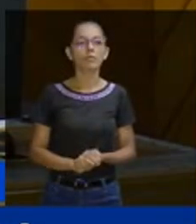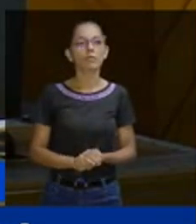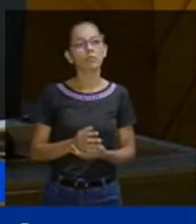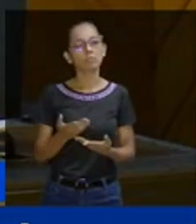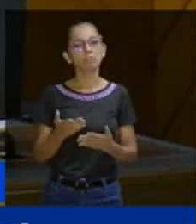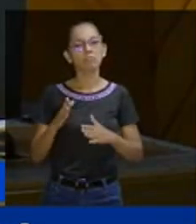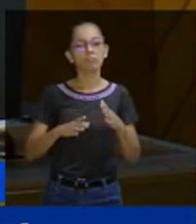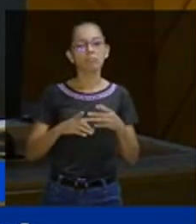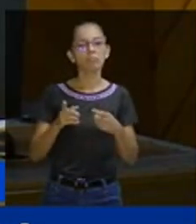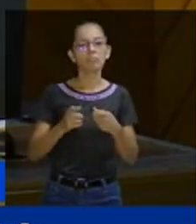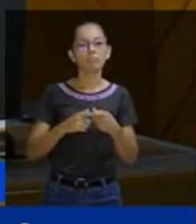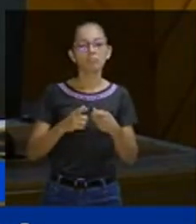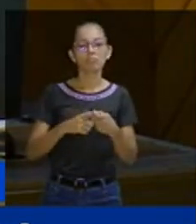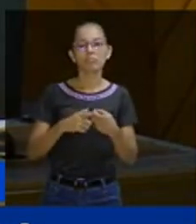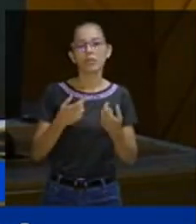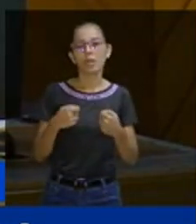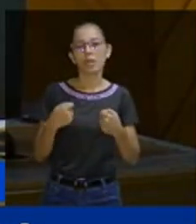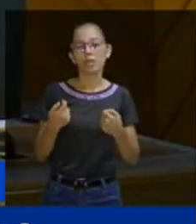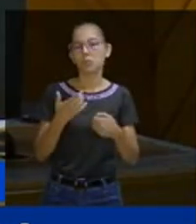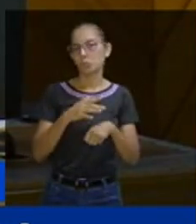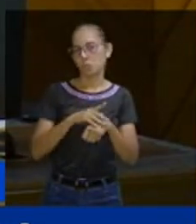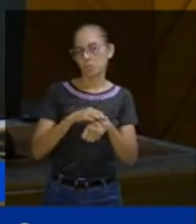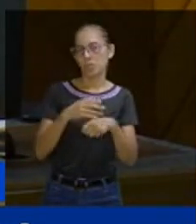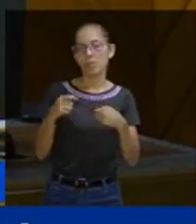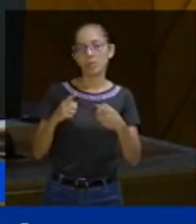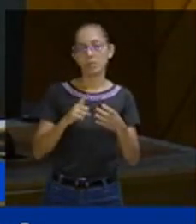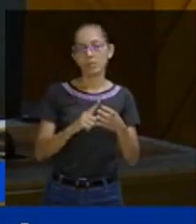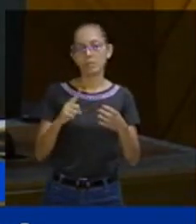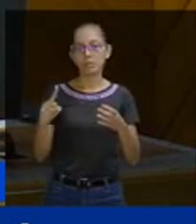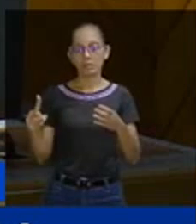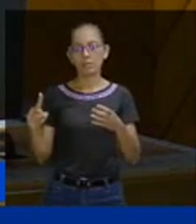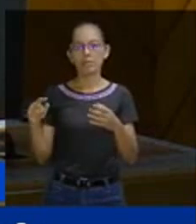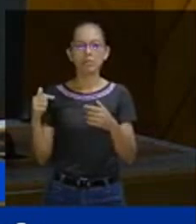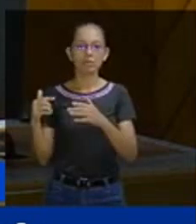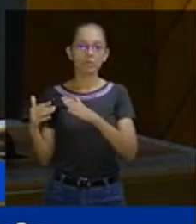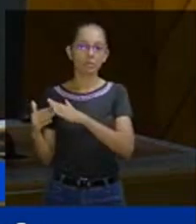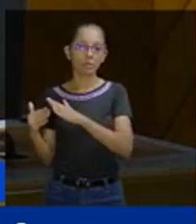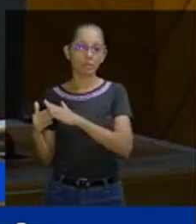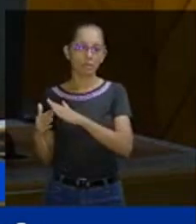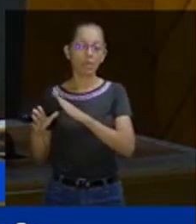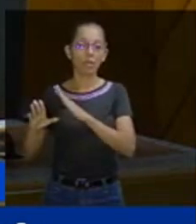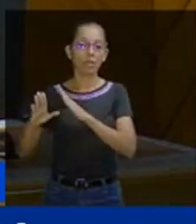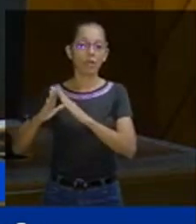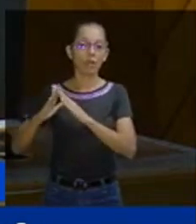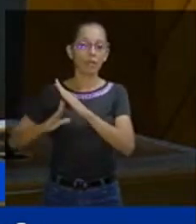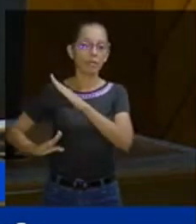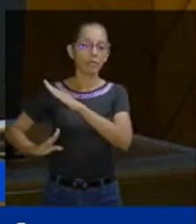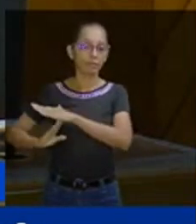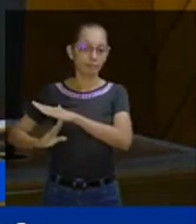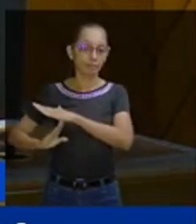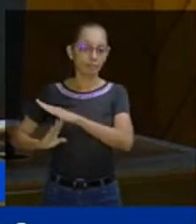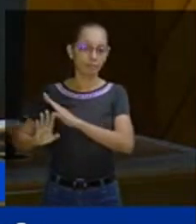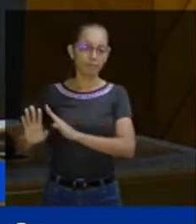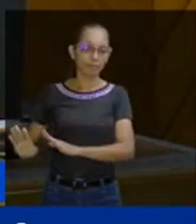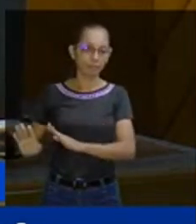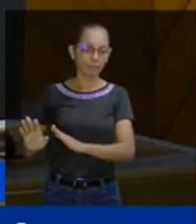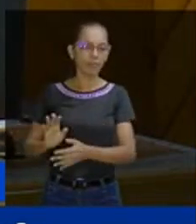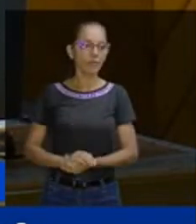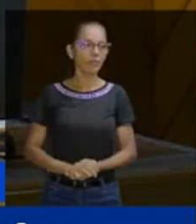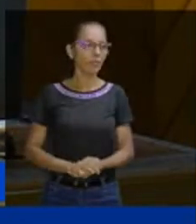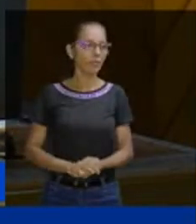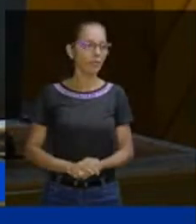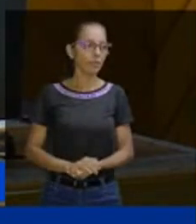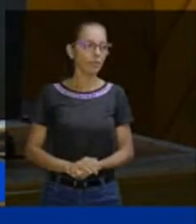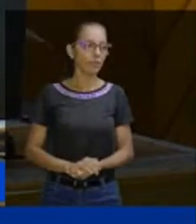licença médica e razão de impedimentos, etc., né? A maioria dos colegas não sabe, mas o desembargador